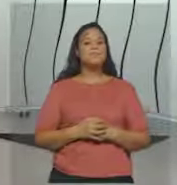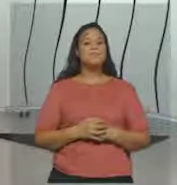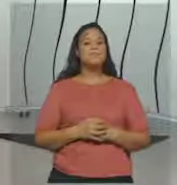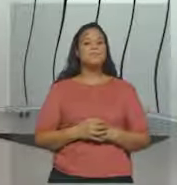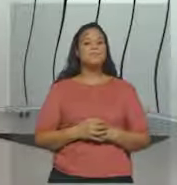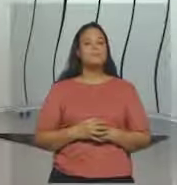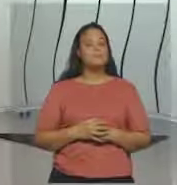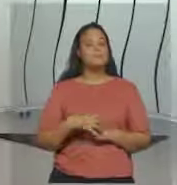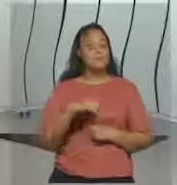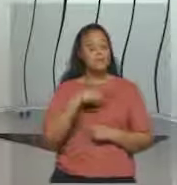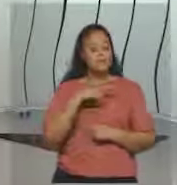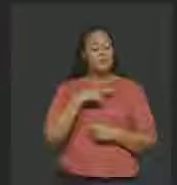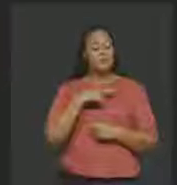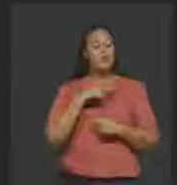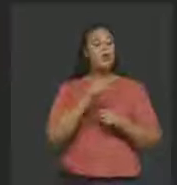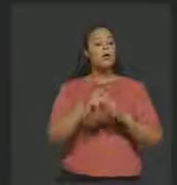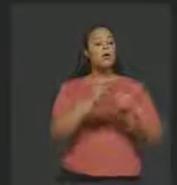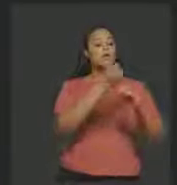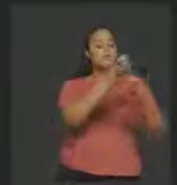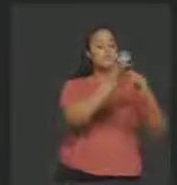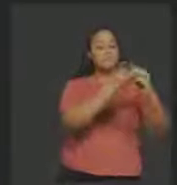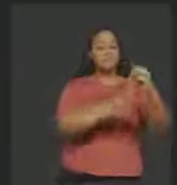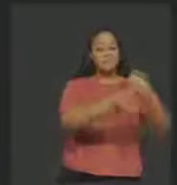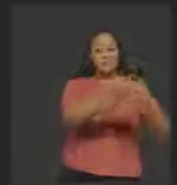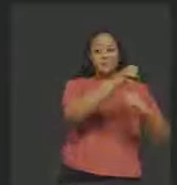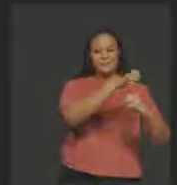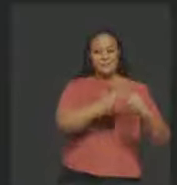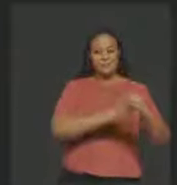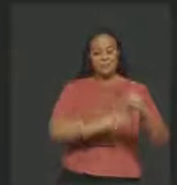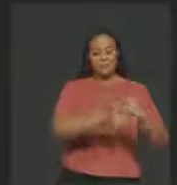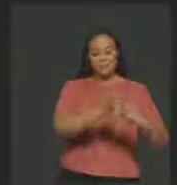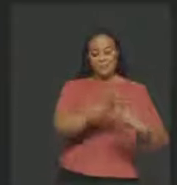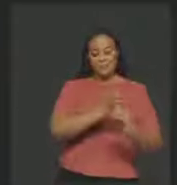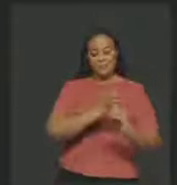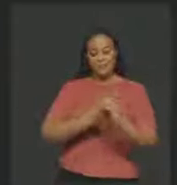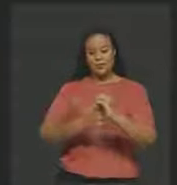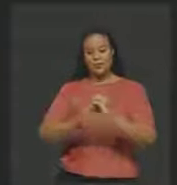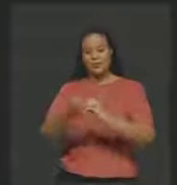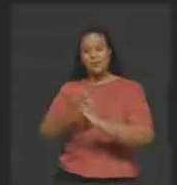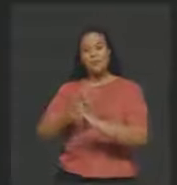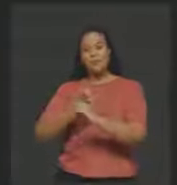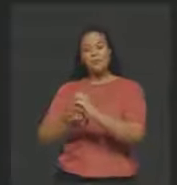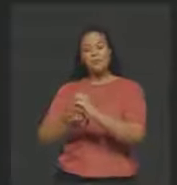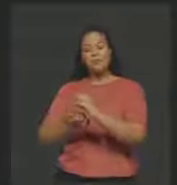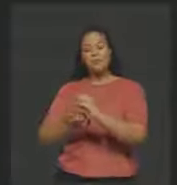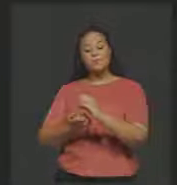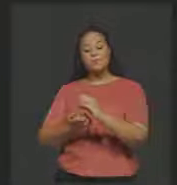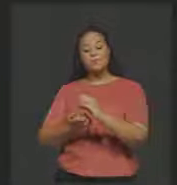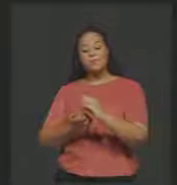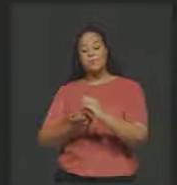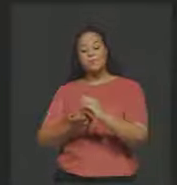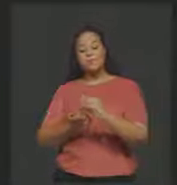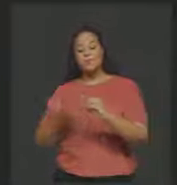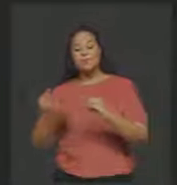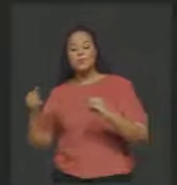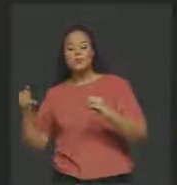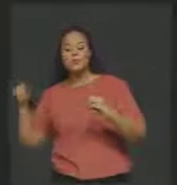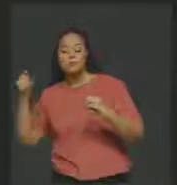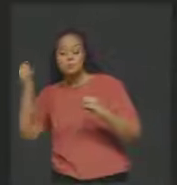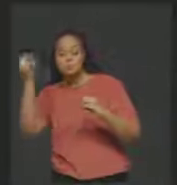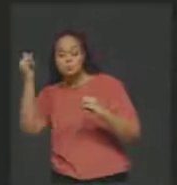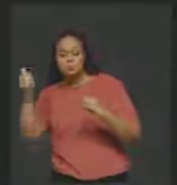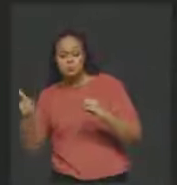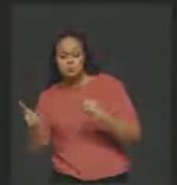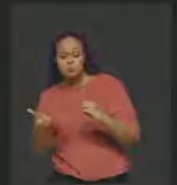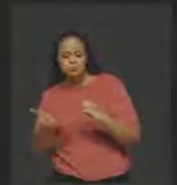ter aqui a corrente de elétrons. Vamos seguir aqui por onde que o elétron vai percorrer esse caminho. Num circuito fechado, ou seja, ele